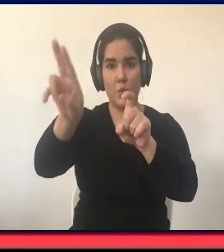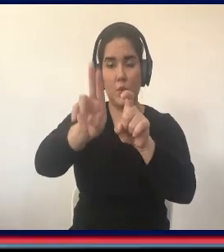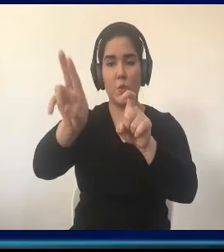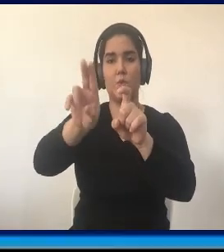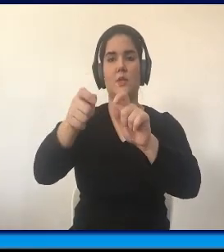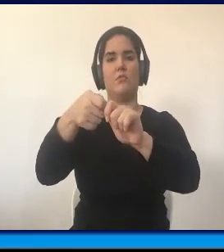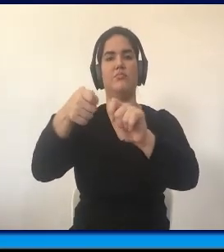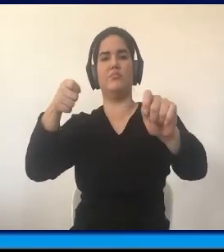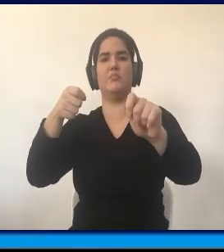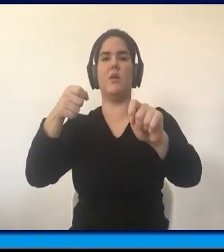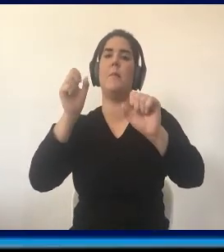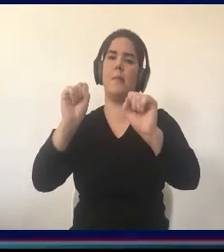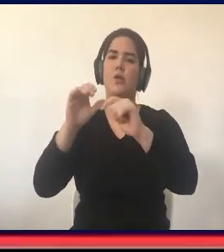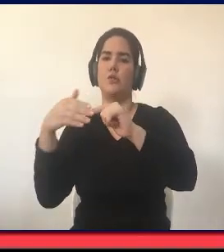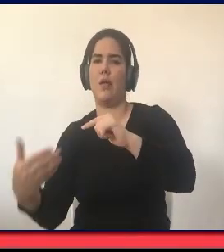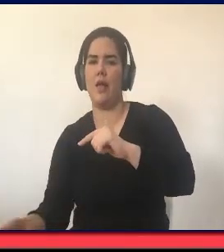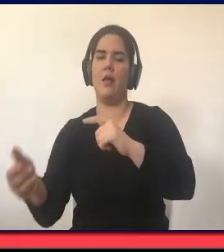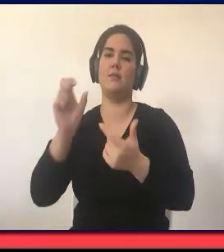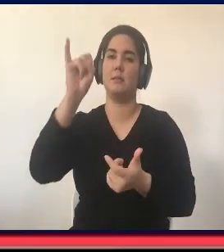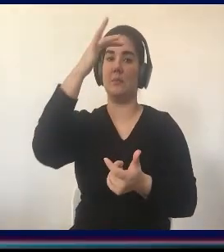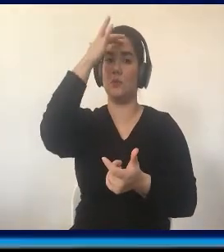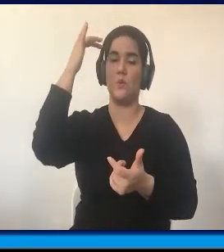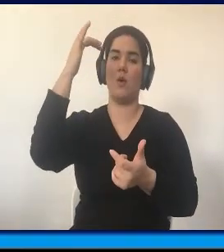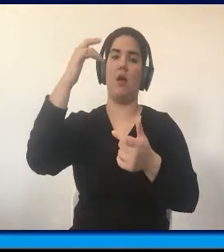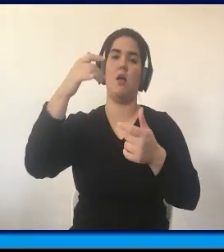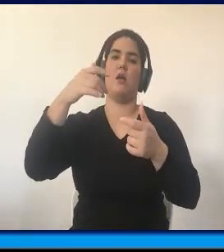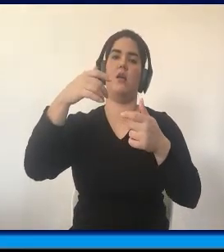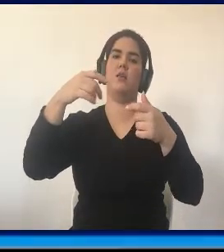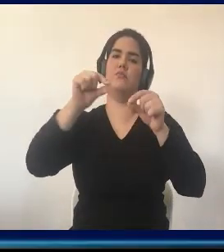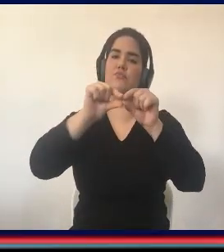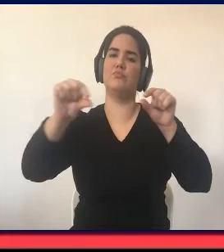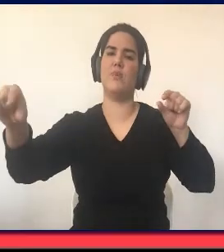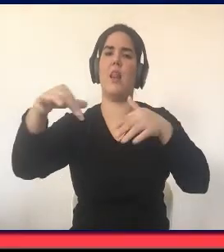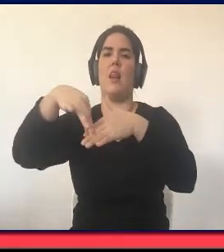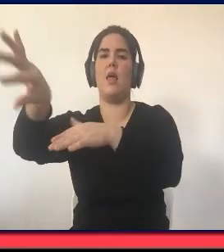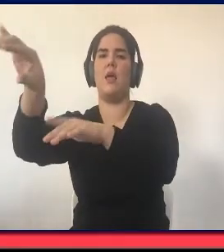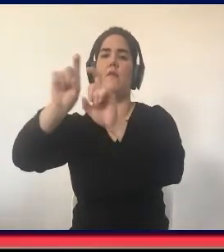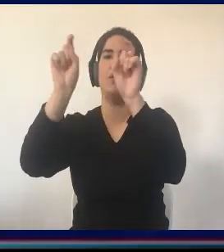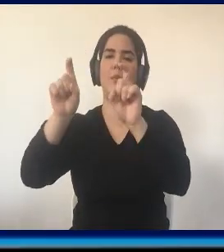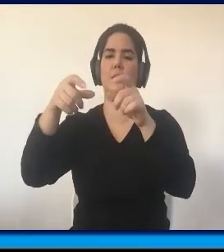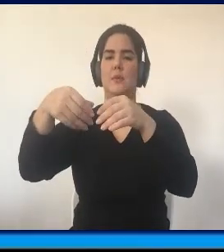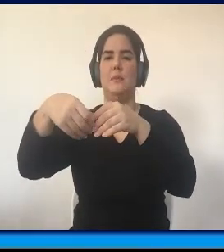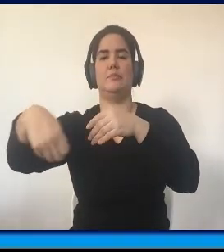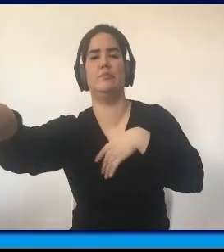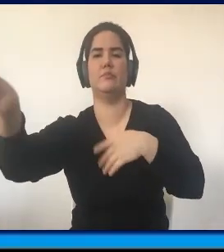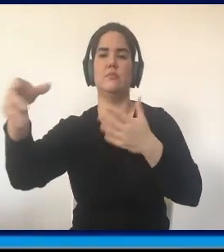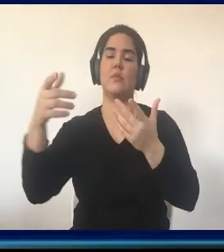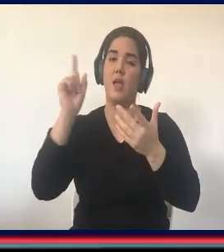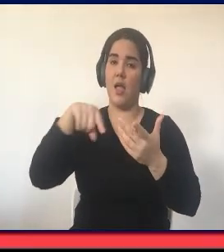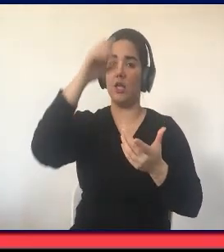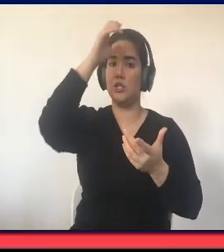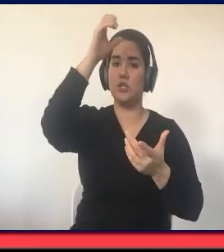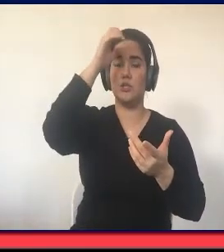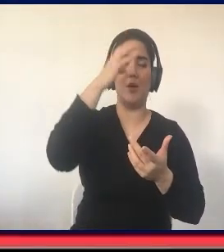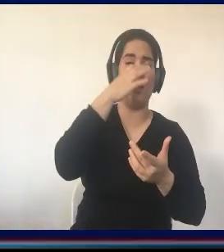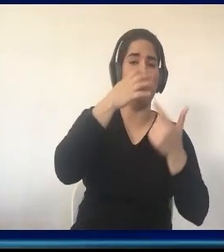chão, ou se alguém passar e bater no fio, leva o nosso computador. Então eu aprendi isso com meu tio, vendo outras coisas que não tem nada a ver com a minha